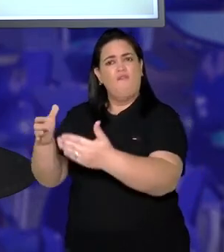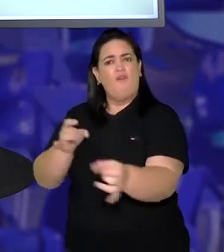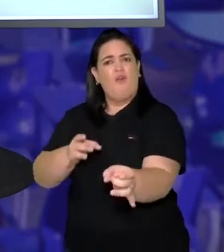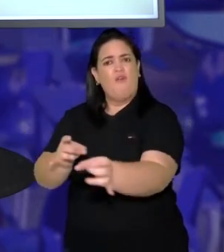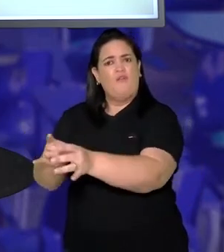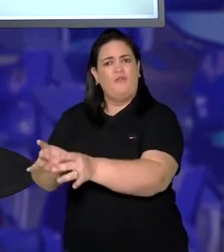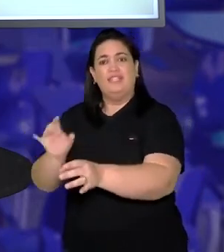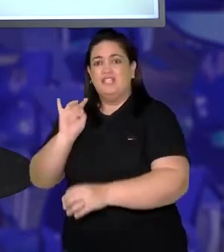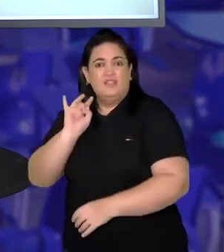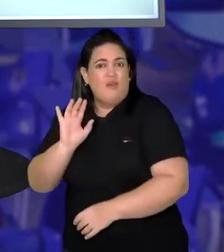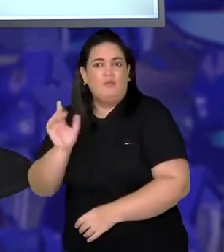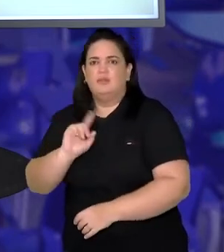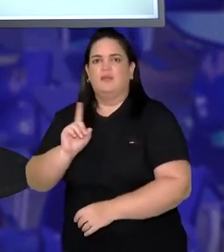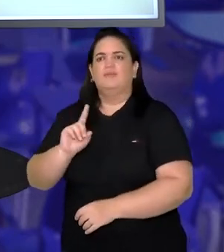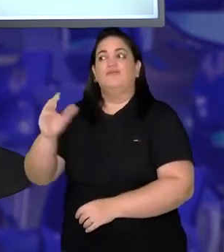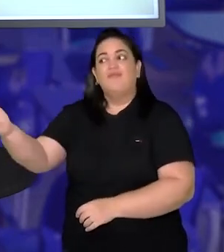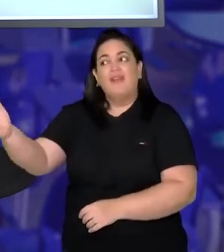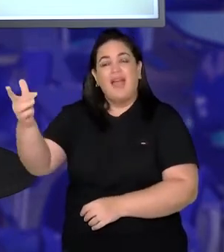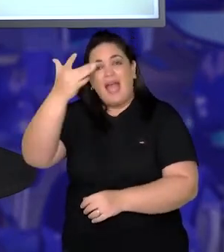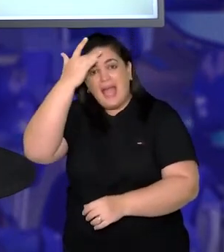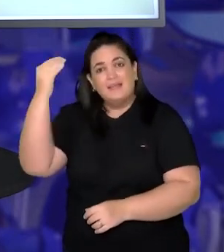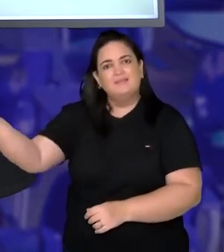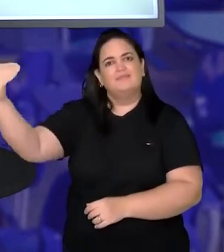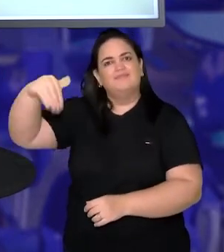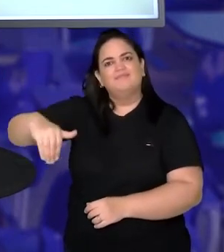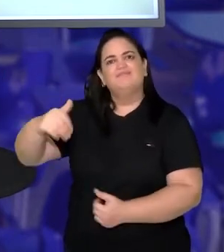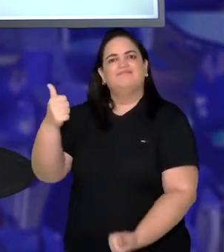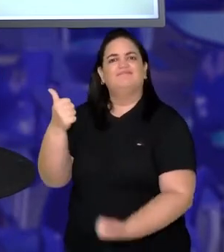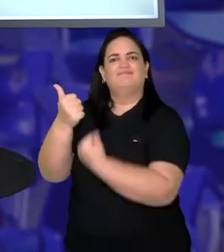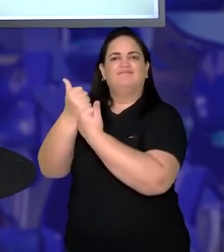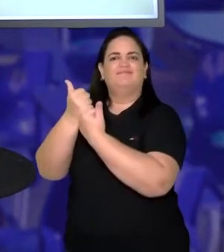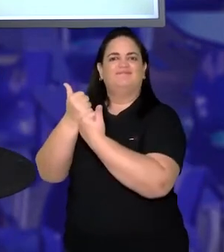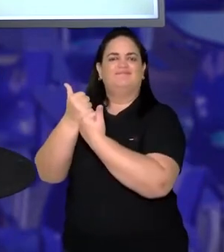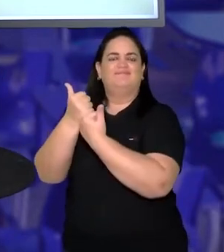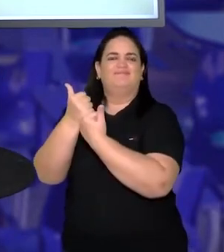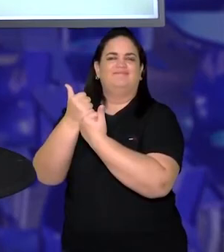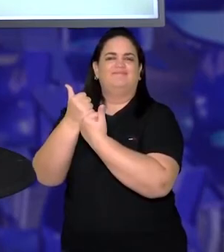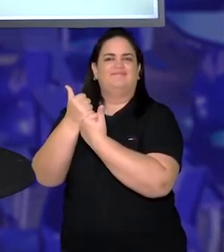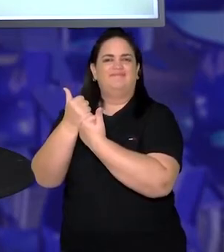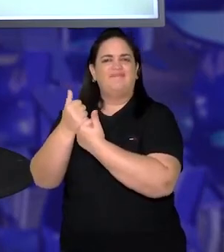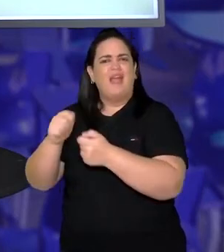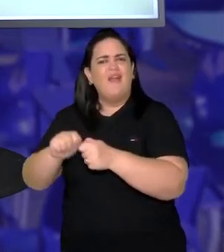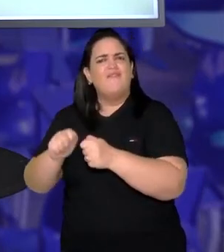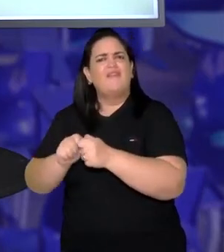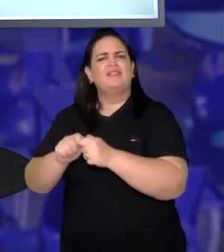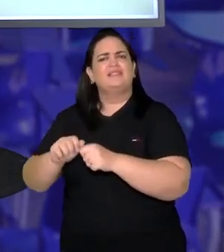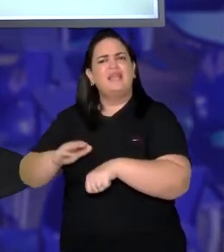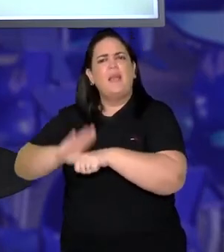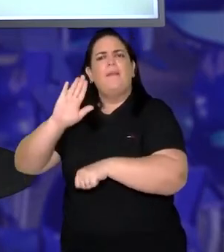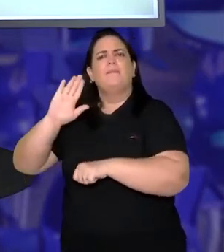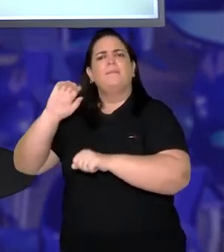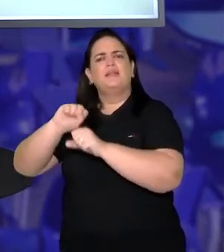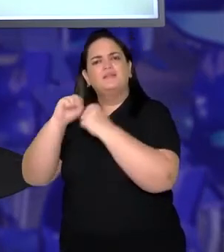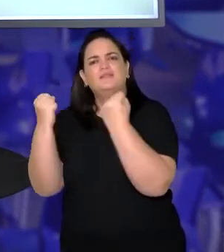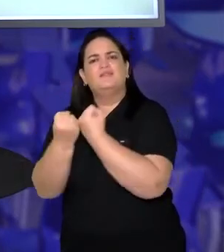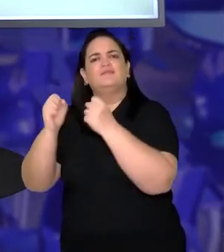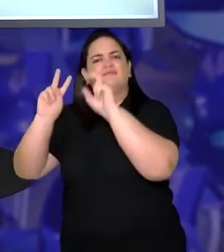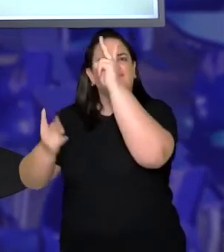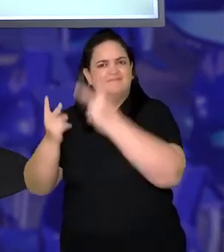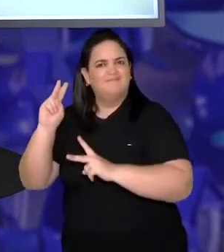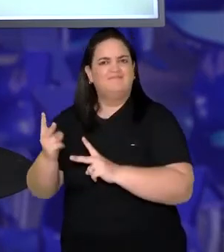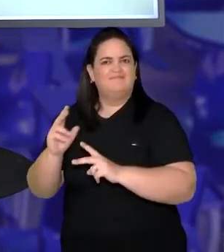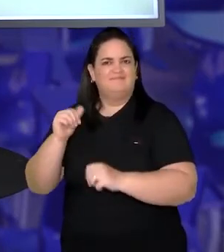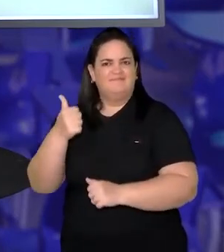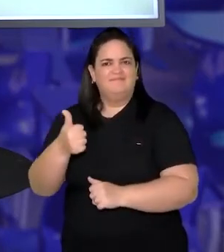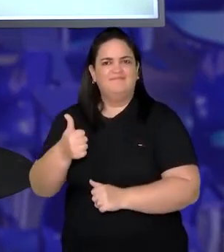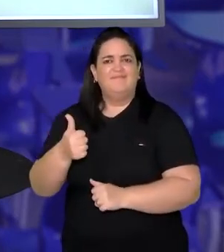está voltado para o consumo, mas está voltado para um engajamento, para alguma coisa que precisa ser feita para valorizar a nossa sociedade e melhorar o